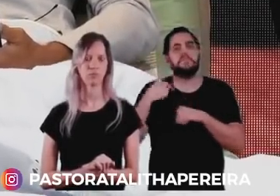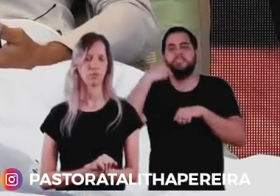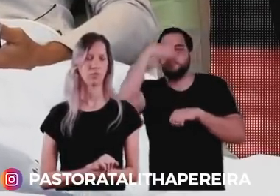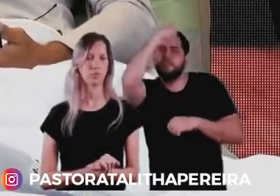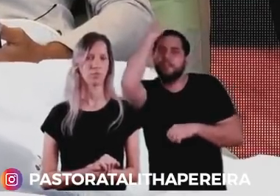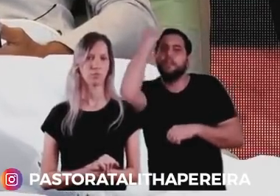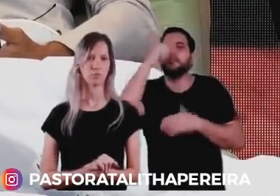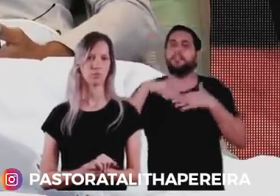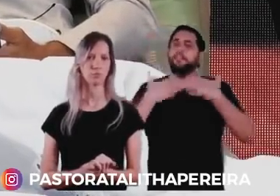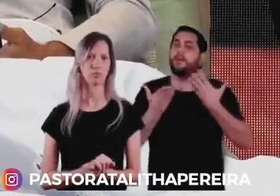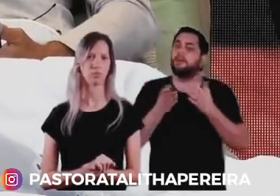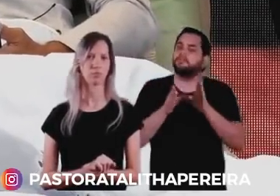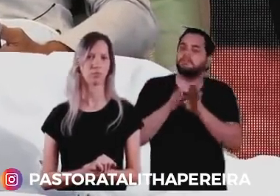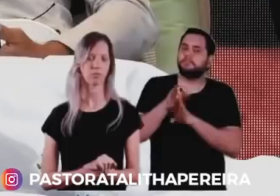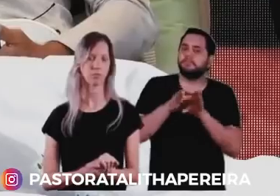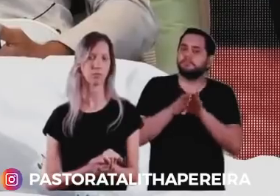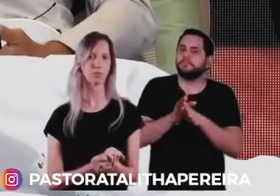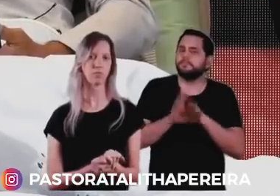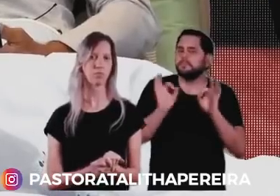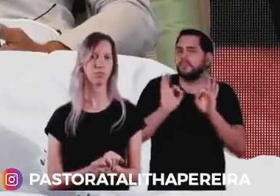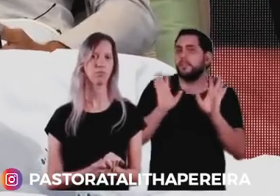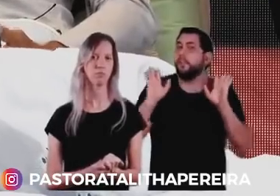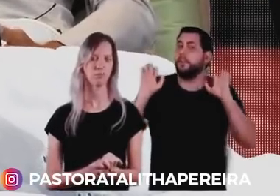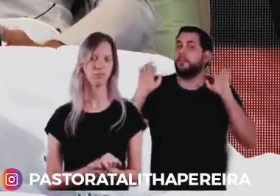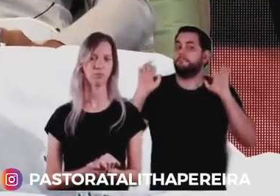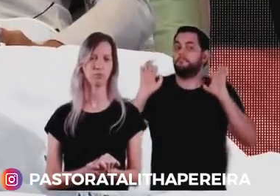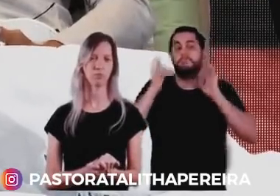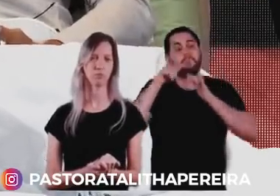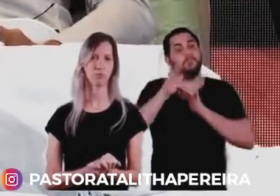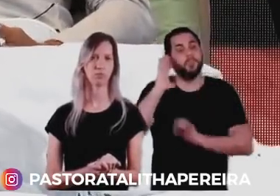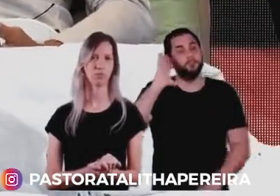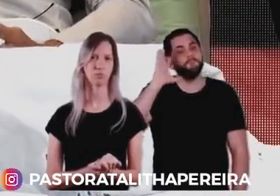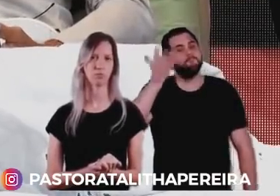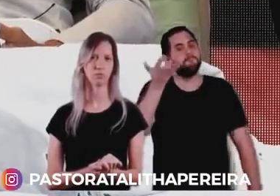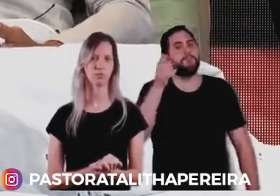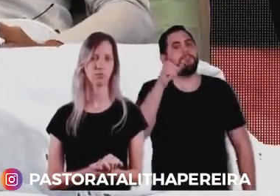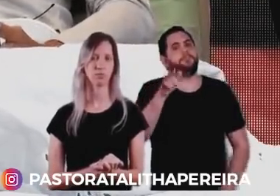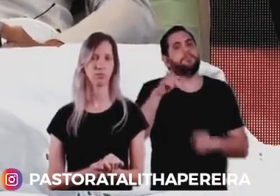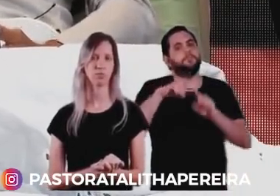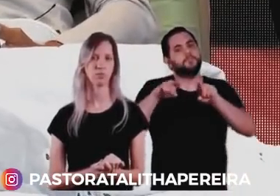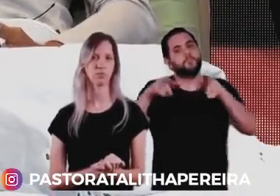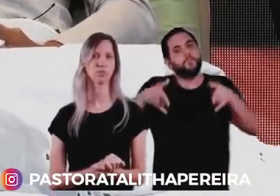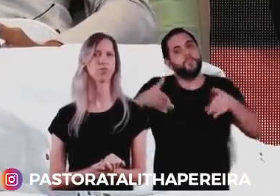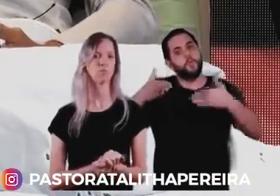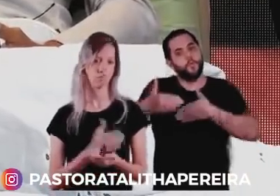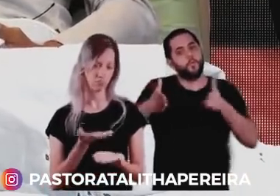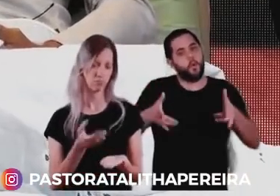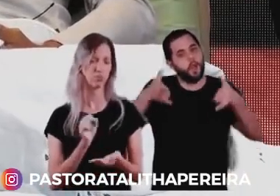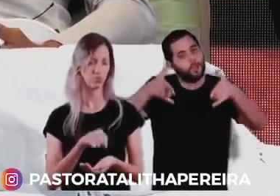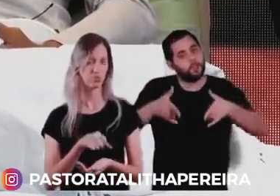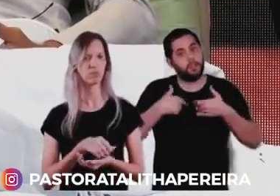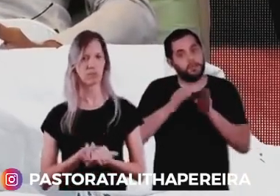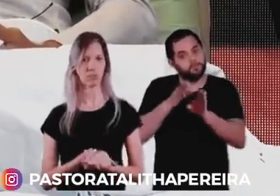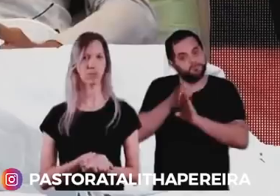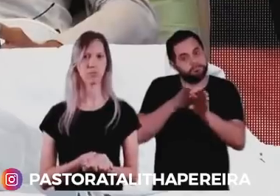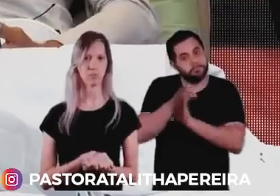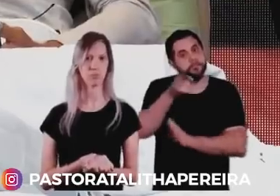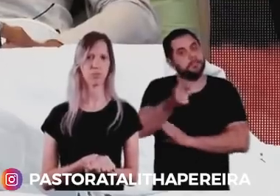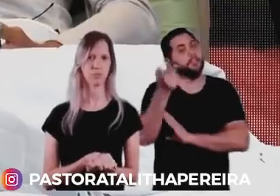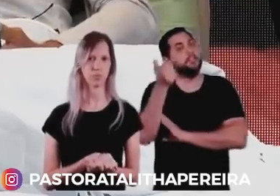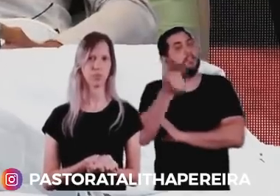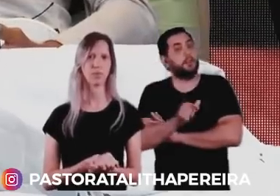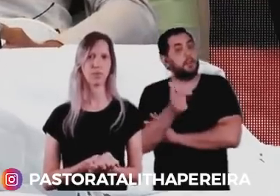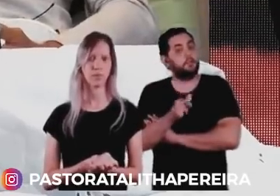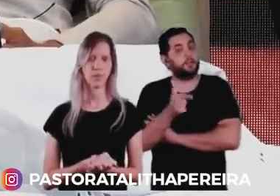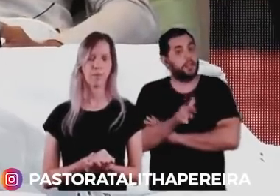ó, é uma dica boa, não custa nada, mas lógico, você que sabe o que, é que vai fazer no seu quarto. Exatamente. Eu dou um conselho para você não colocar televisão